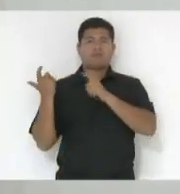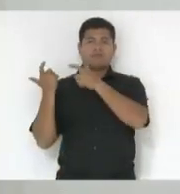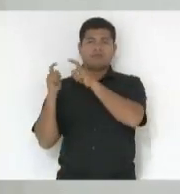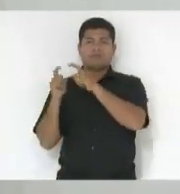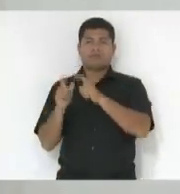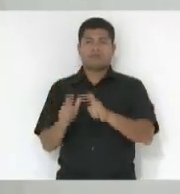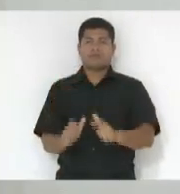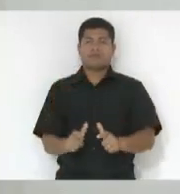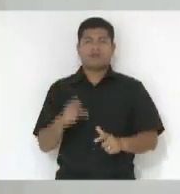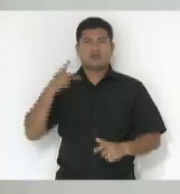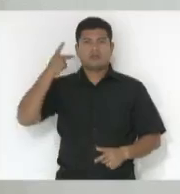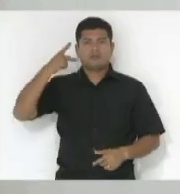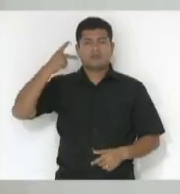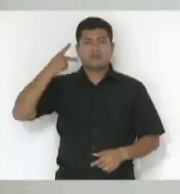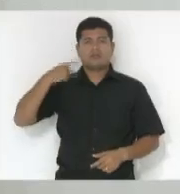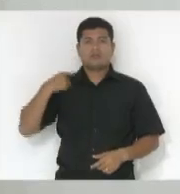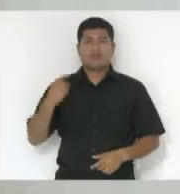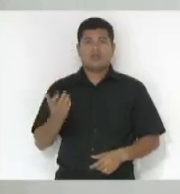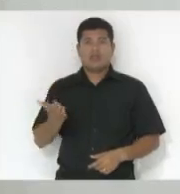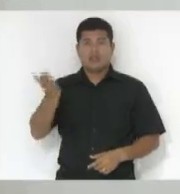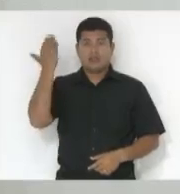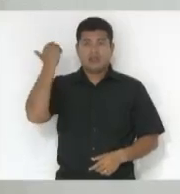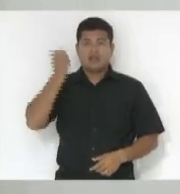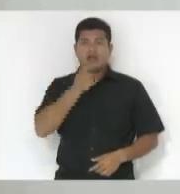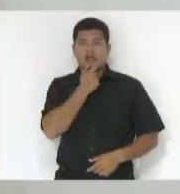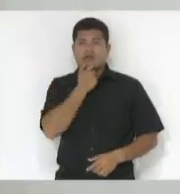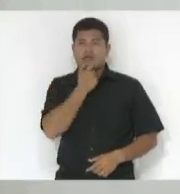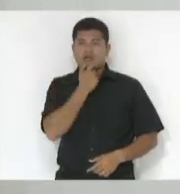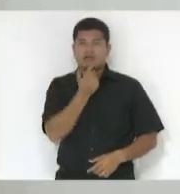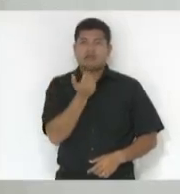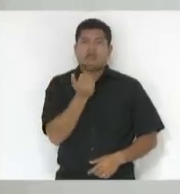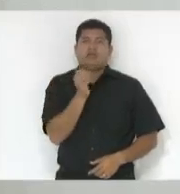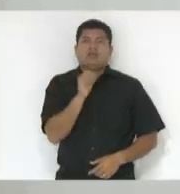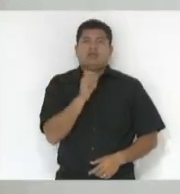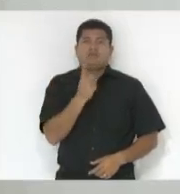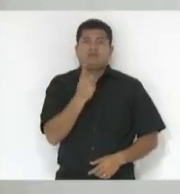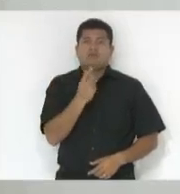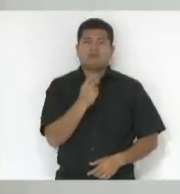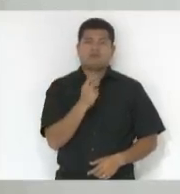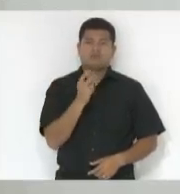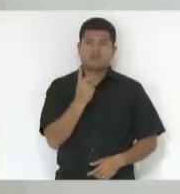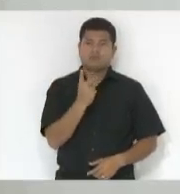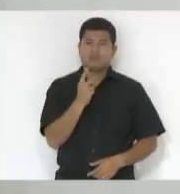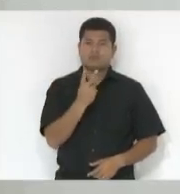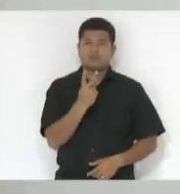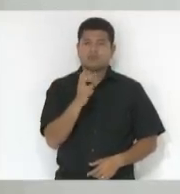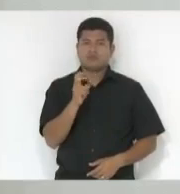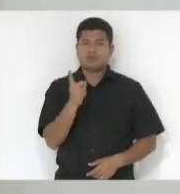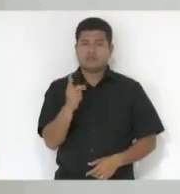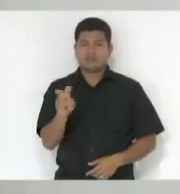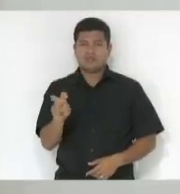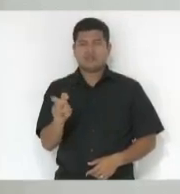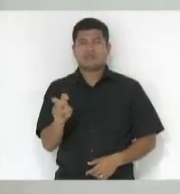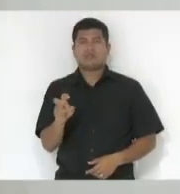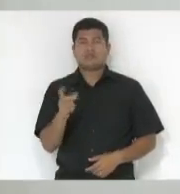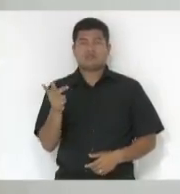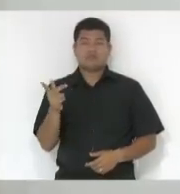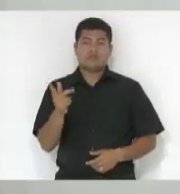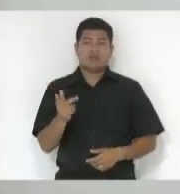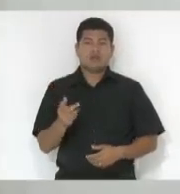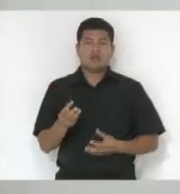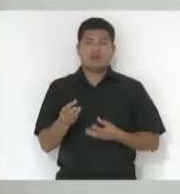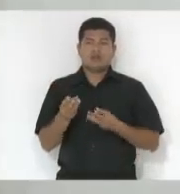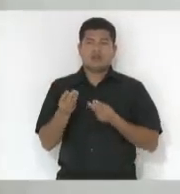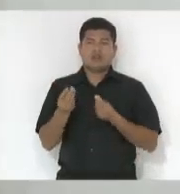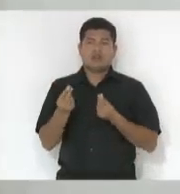daquele parlamento, lá na Inglaterra, em 1215. Ou seja, a essência parlamentar é